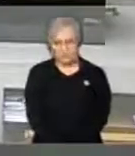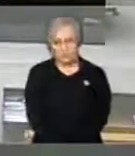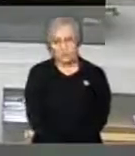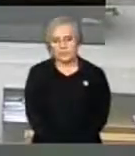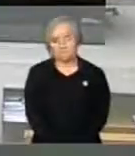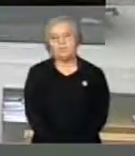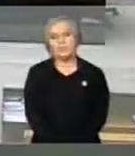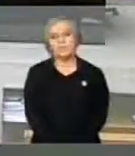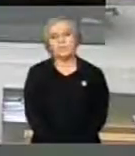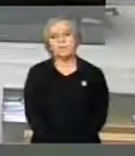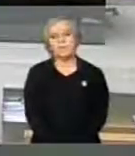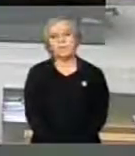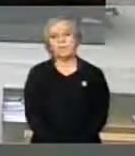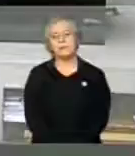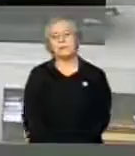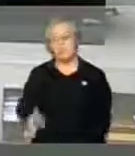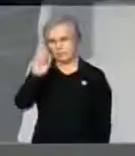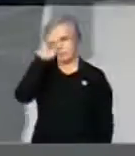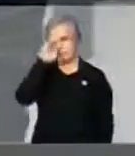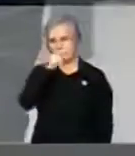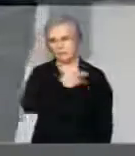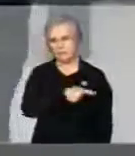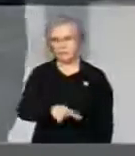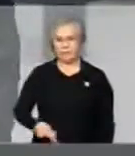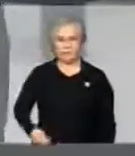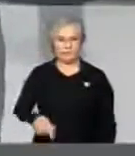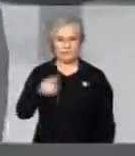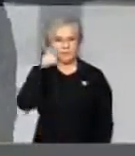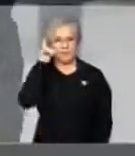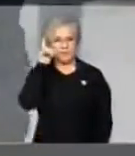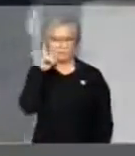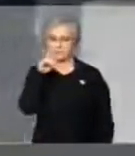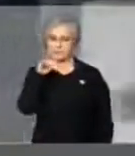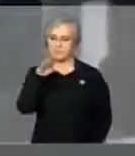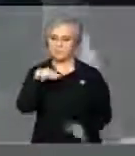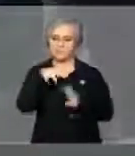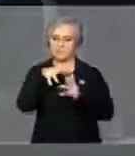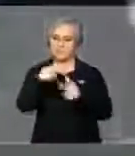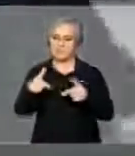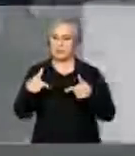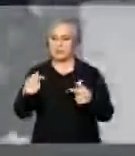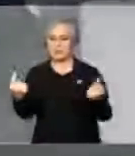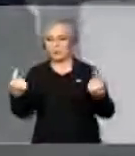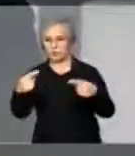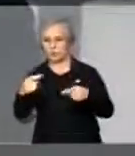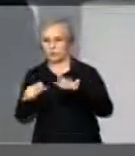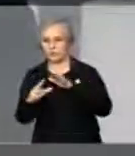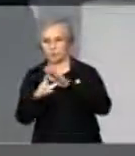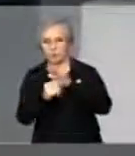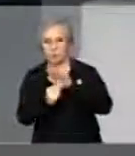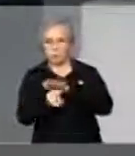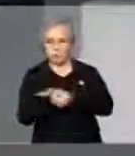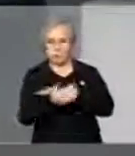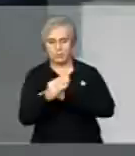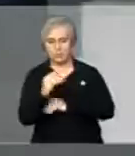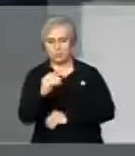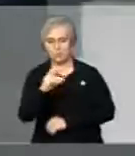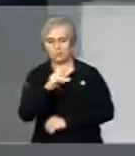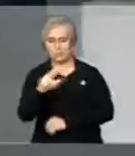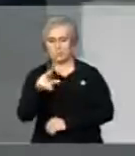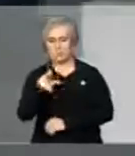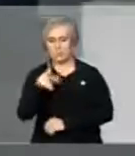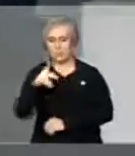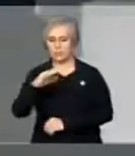Alô Presidente manato ontem foi o dia internacional de combate à corrupção Ministério Público Federal os Ministérios